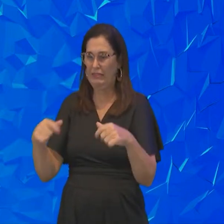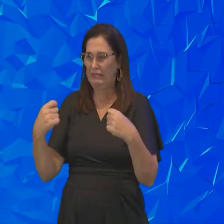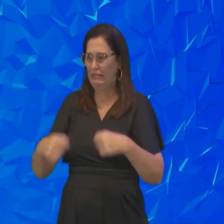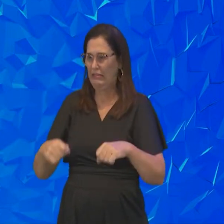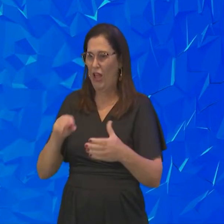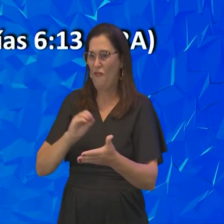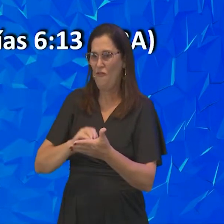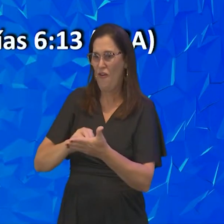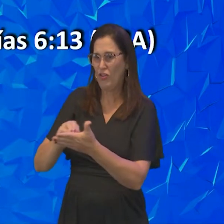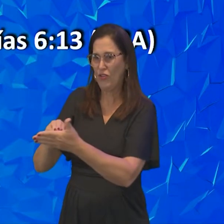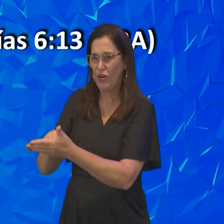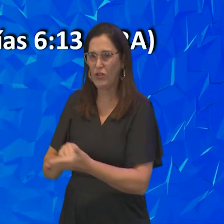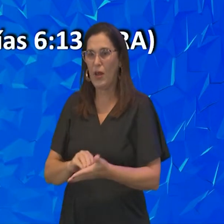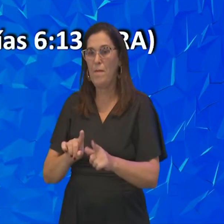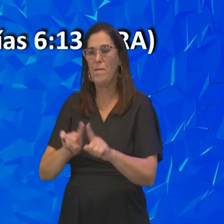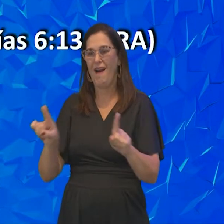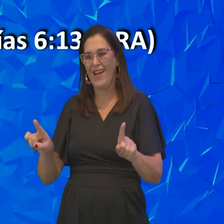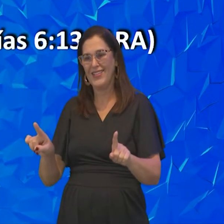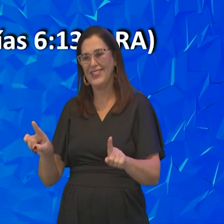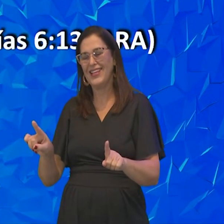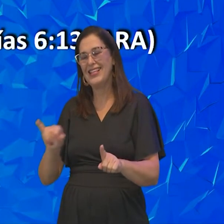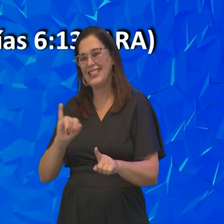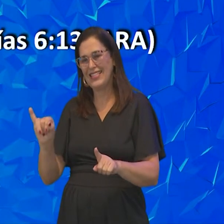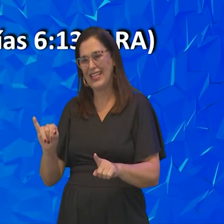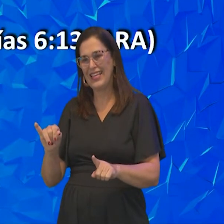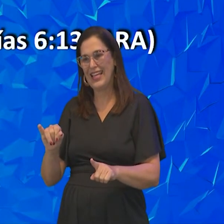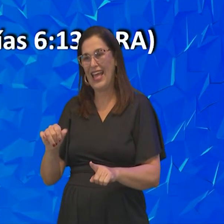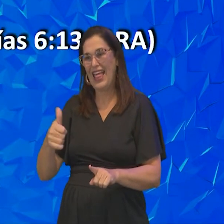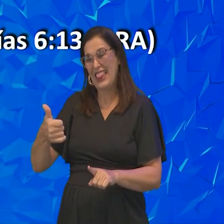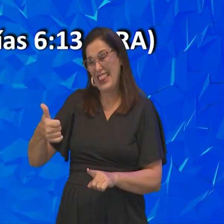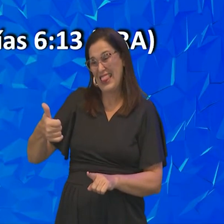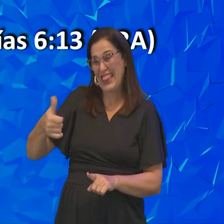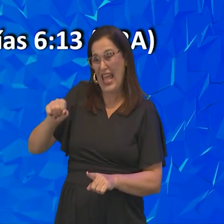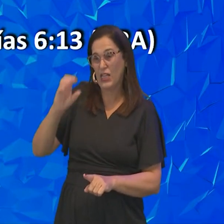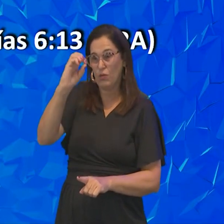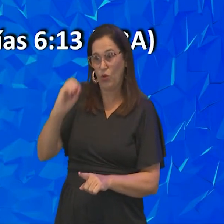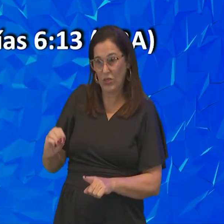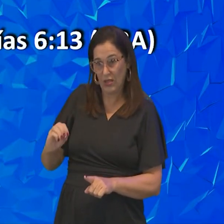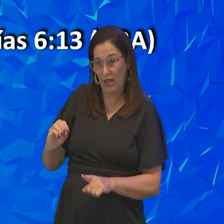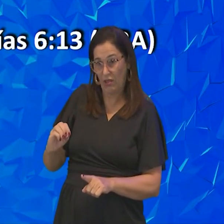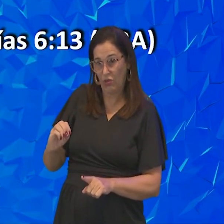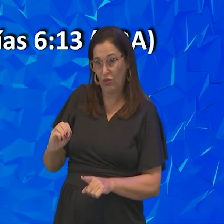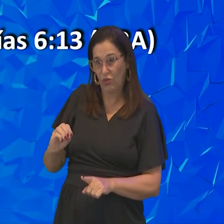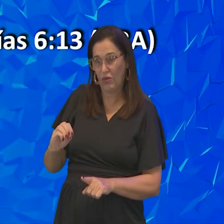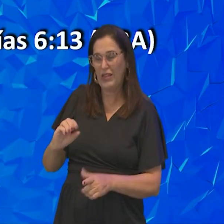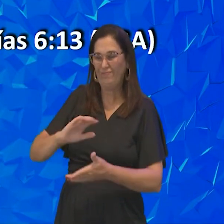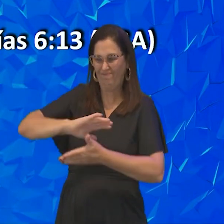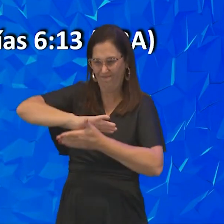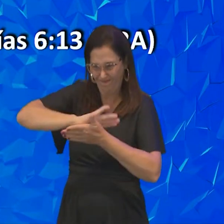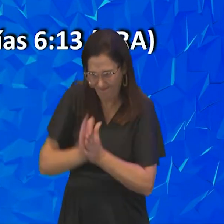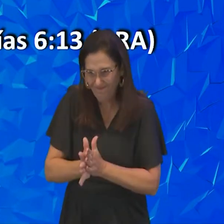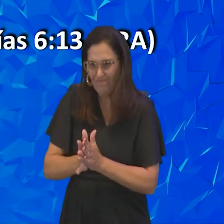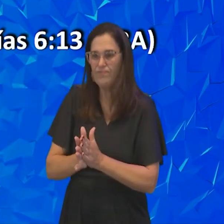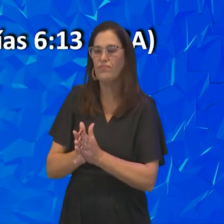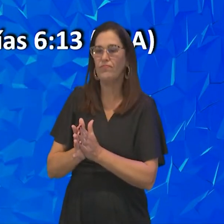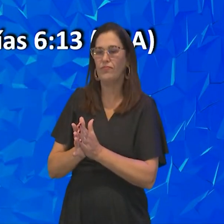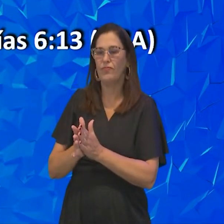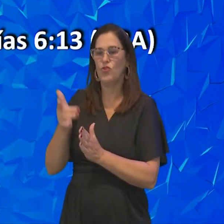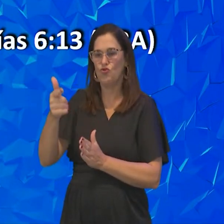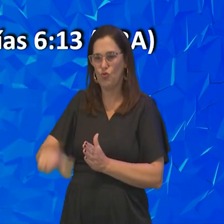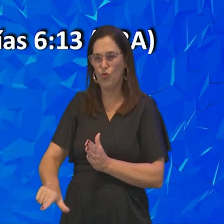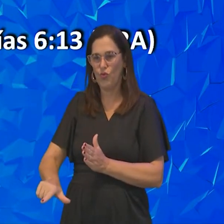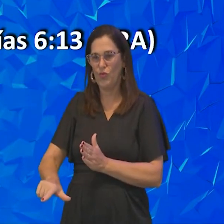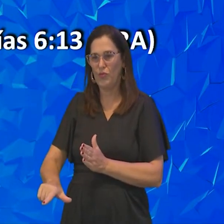desamparo. Mas, se ainda ficar a 10ª parte dela, tornará a ser destruída,